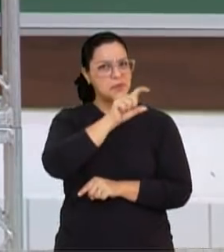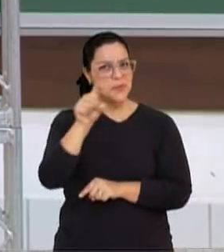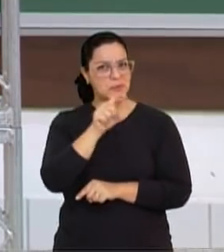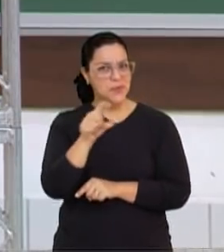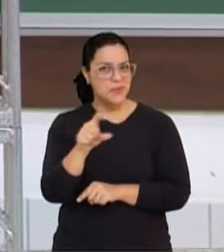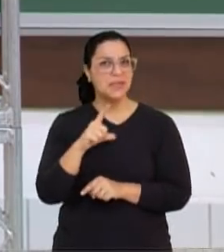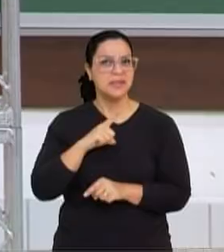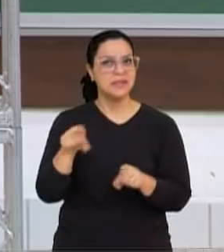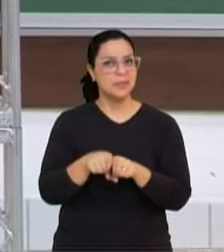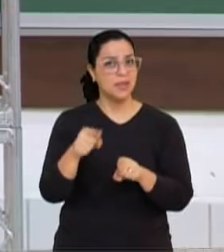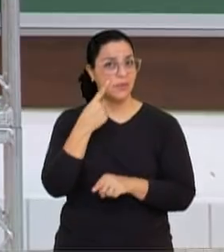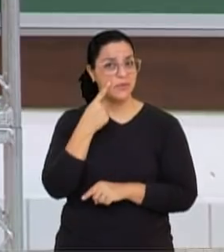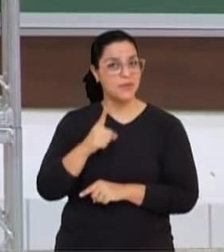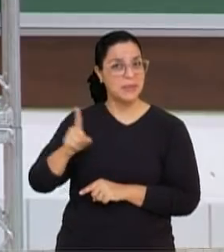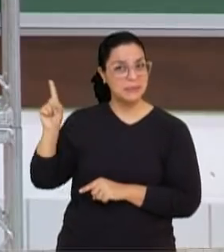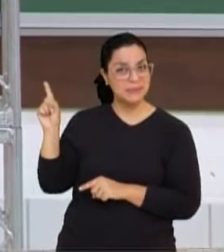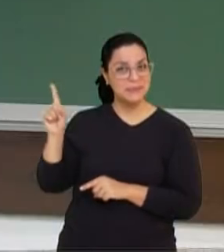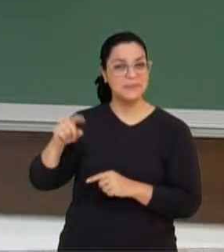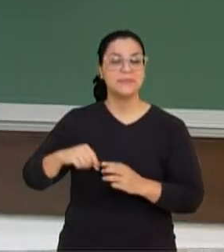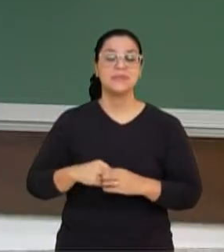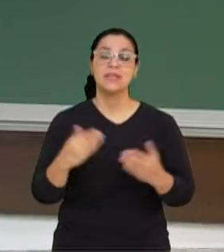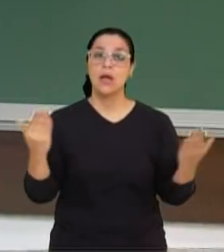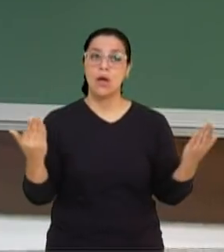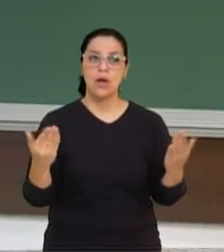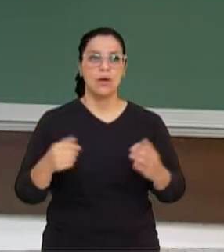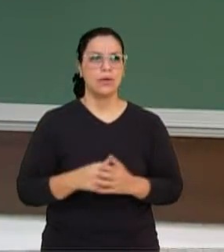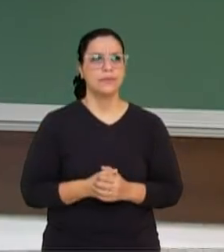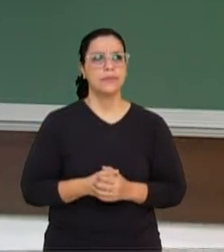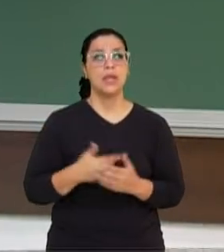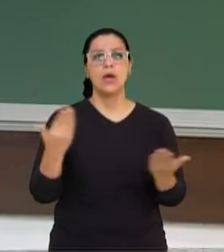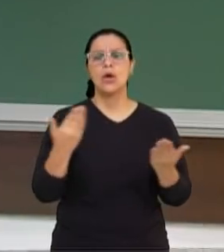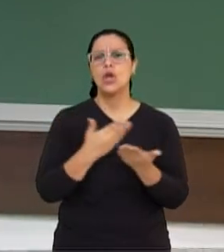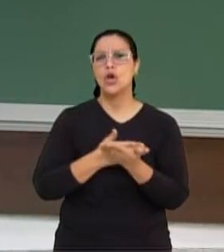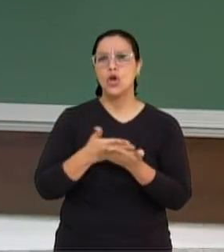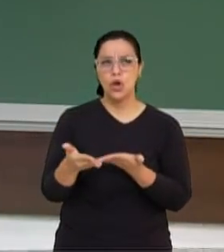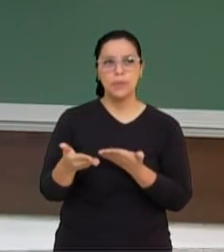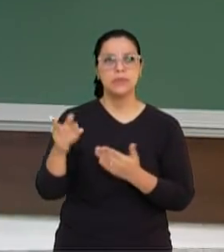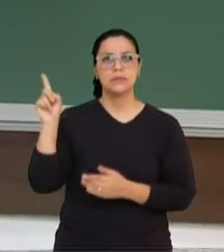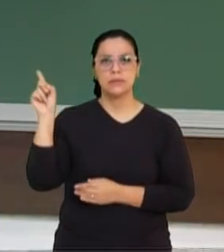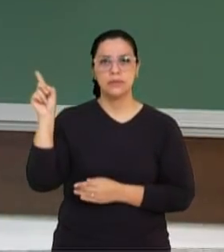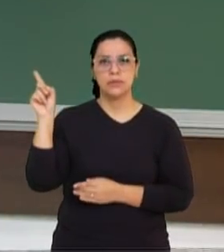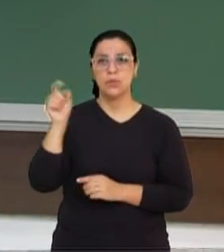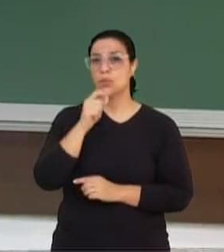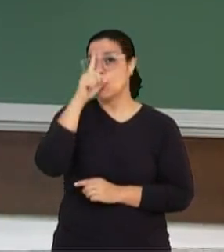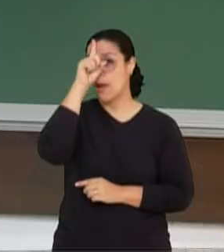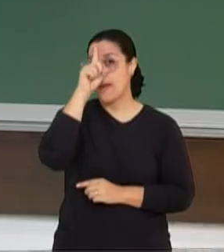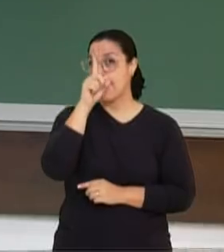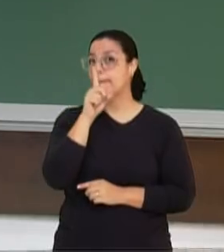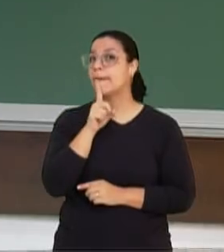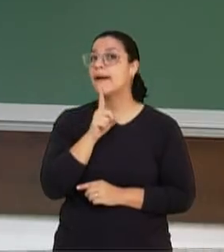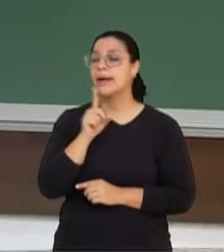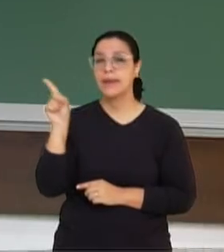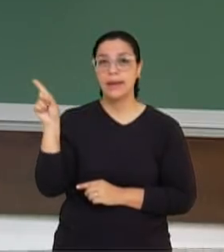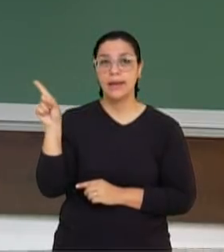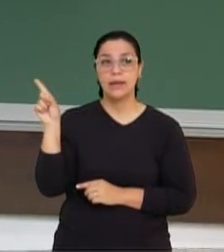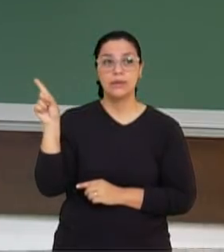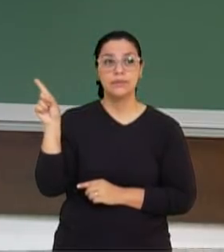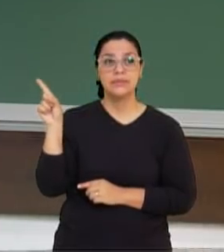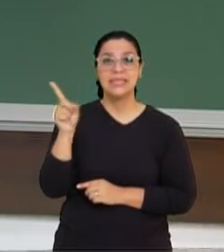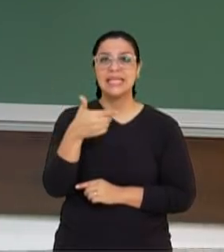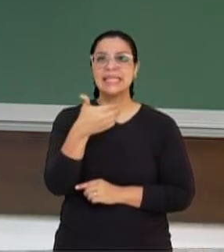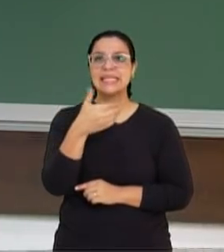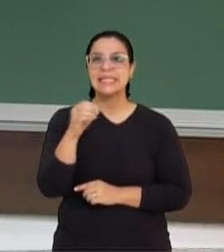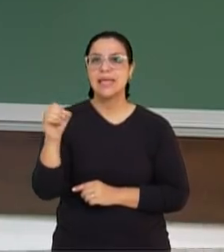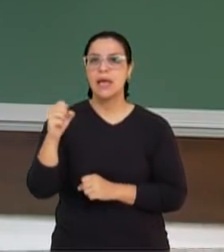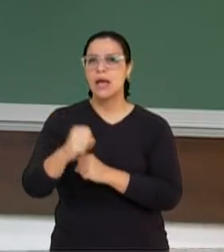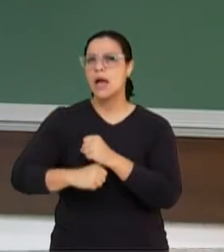Então, vamos lá? Olha só. Então, começando aqui, por essa parte amarela, né, que a professora colocou. Olha lá,